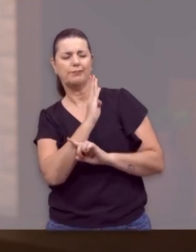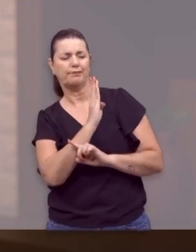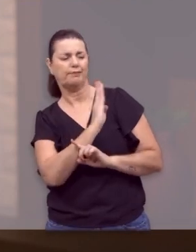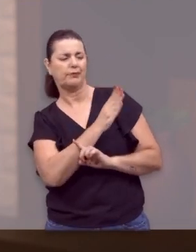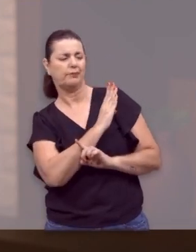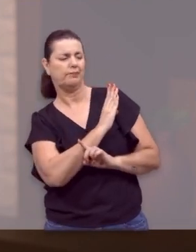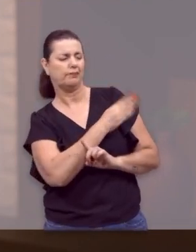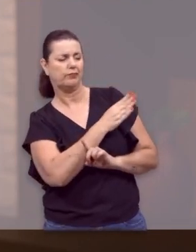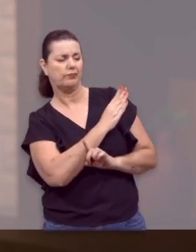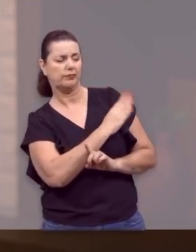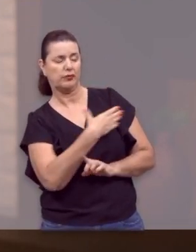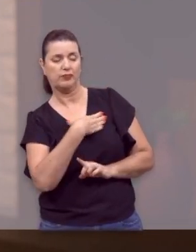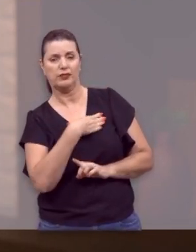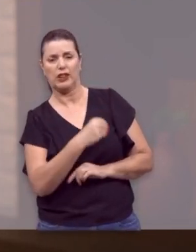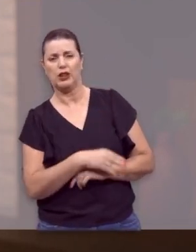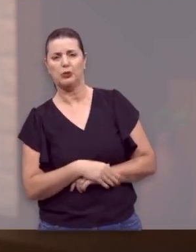filhos.